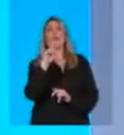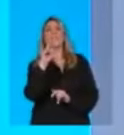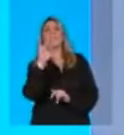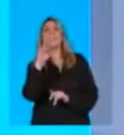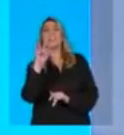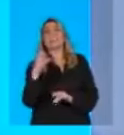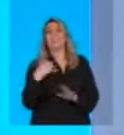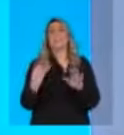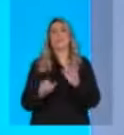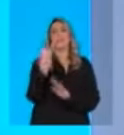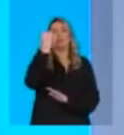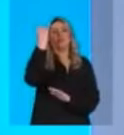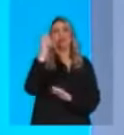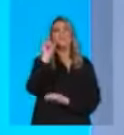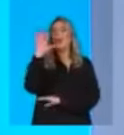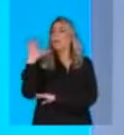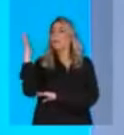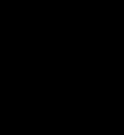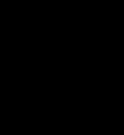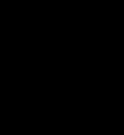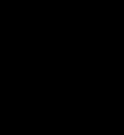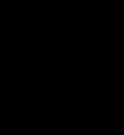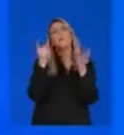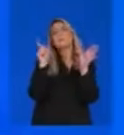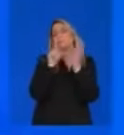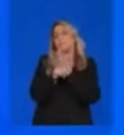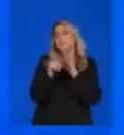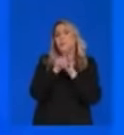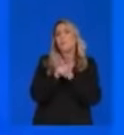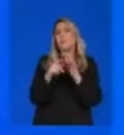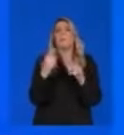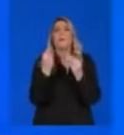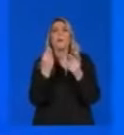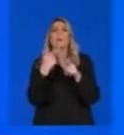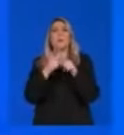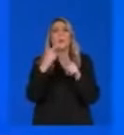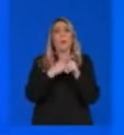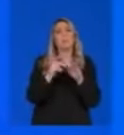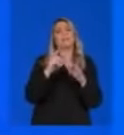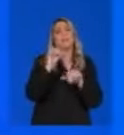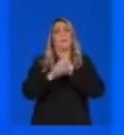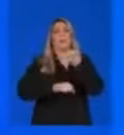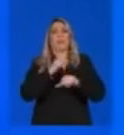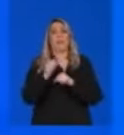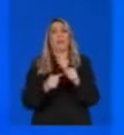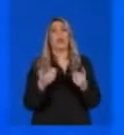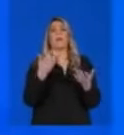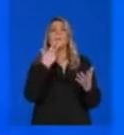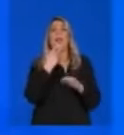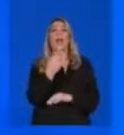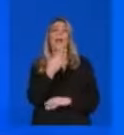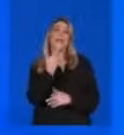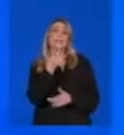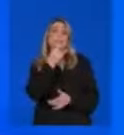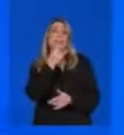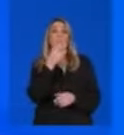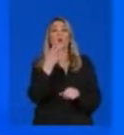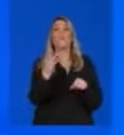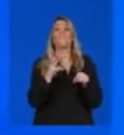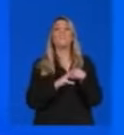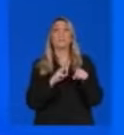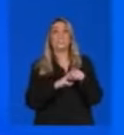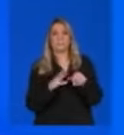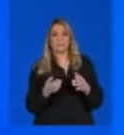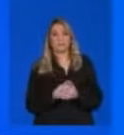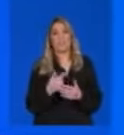hoje na Secretaria de meioambiente e não Secretaria de mobilidade Rio de Janeiro eu vou trazer o tema das vãs para essa discussão eu como